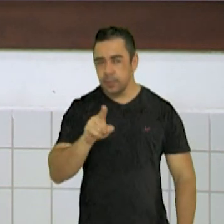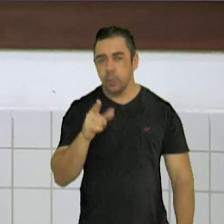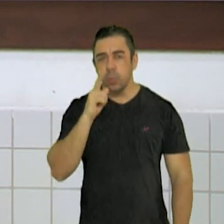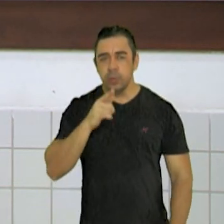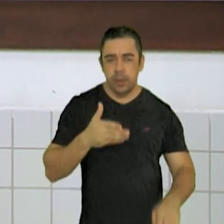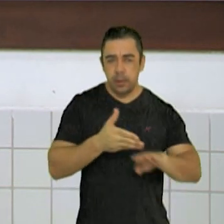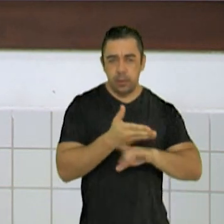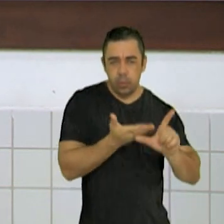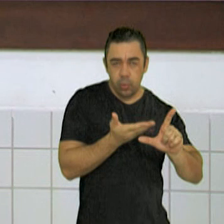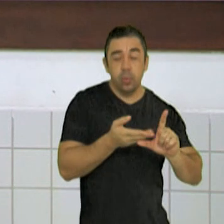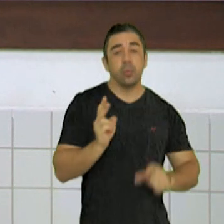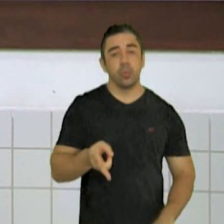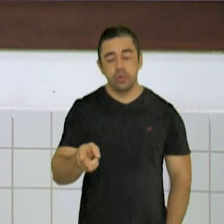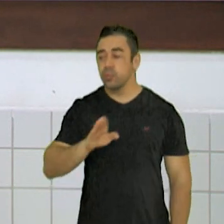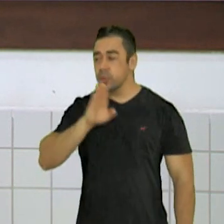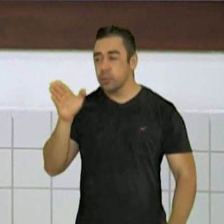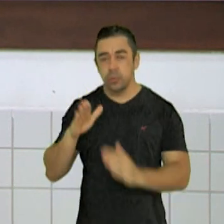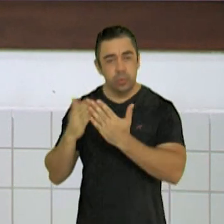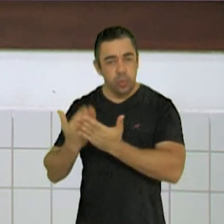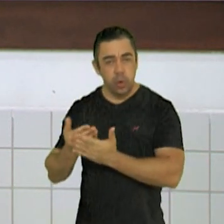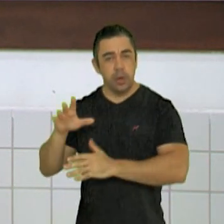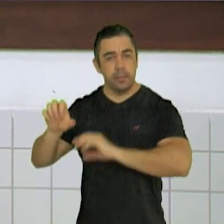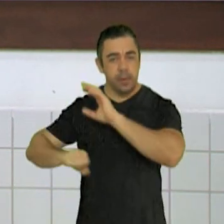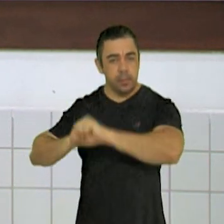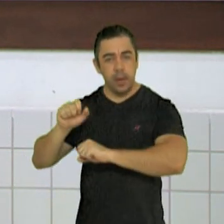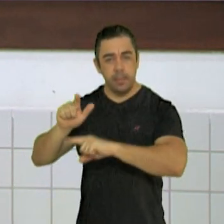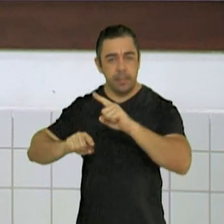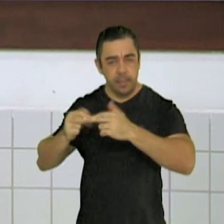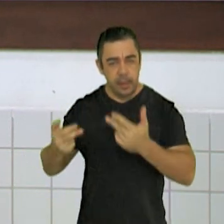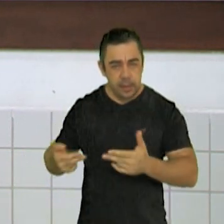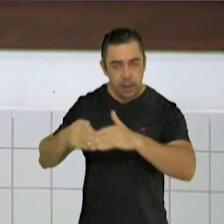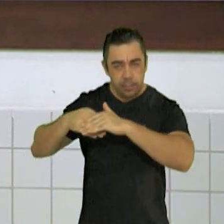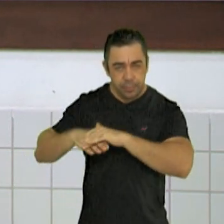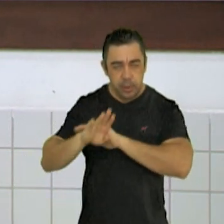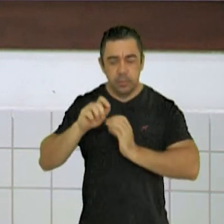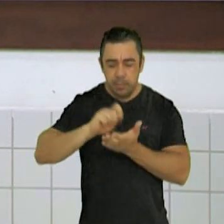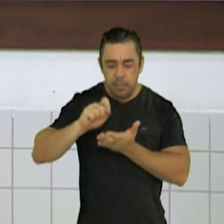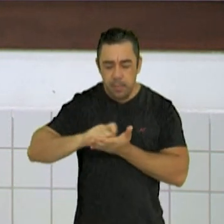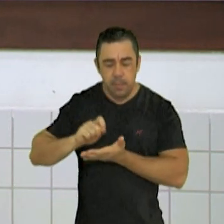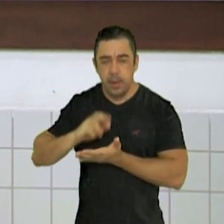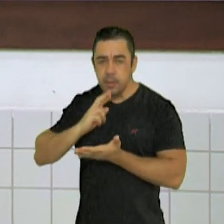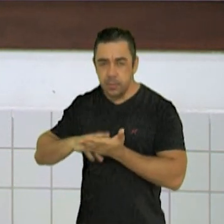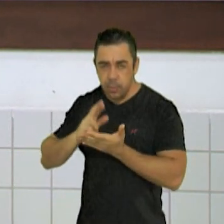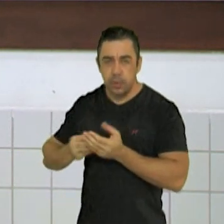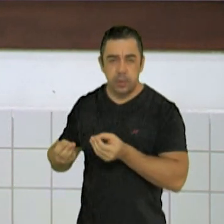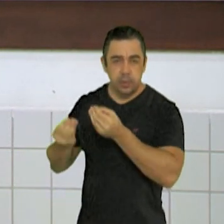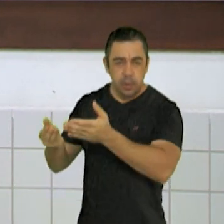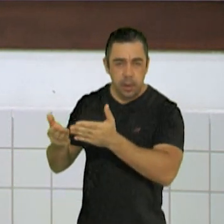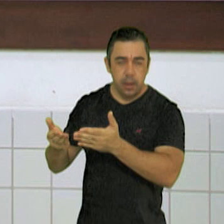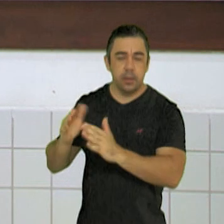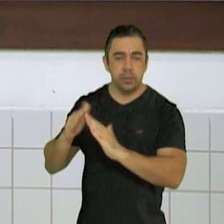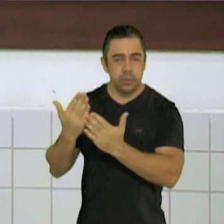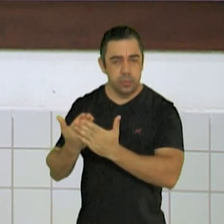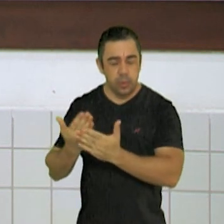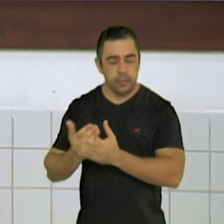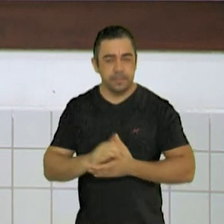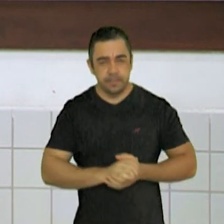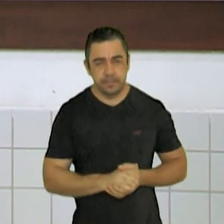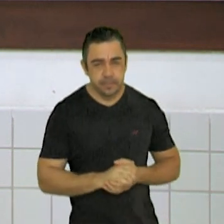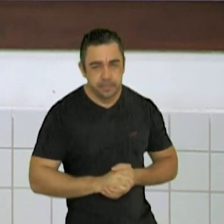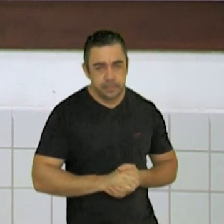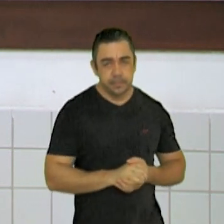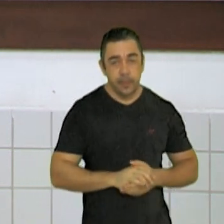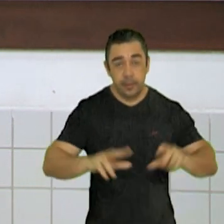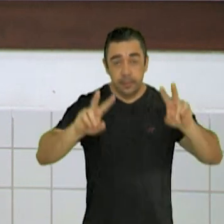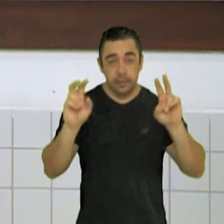salas virtuais, continue retirando o material impresso na sua escola e assistindo às aulas Paraná pela televisão.